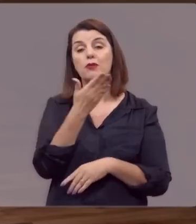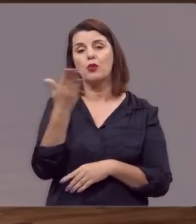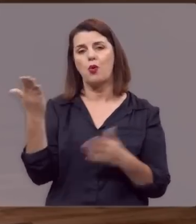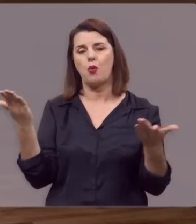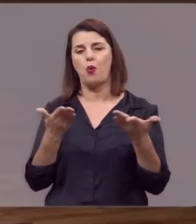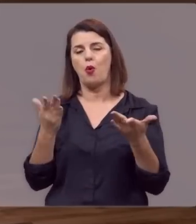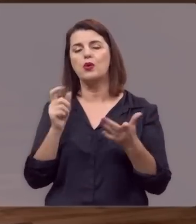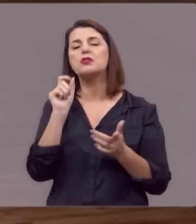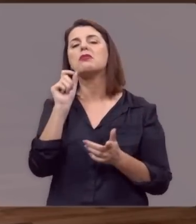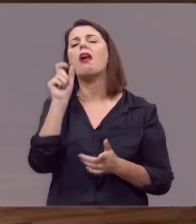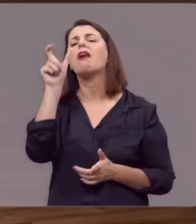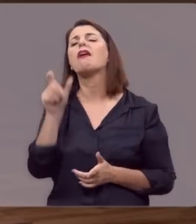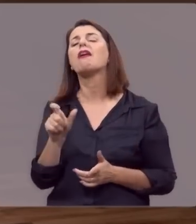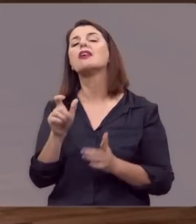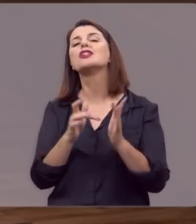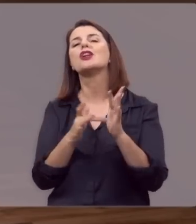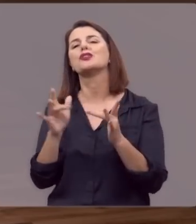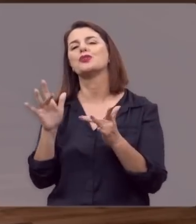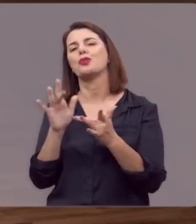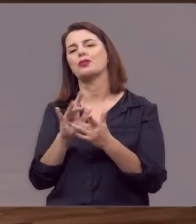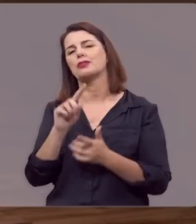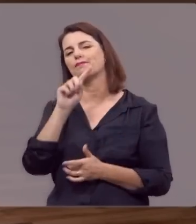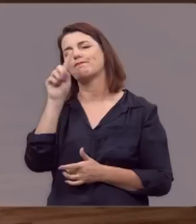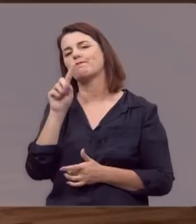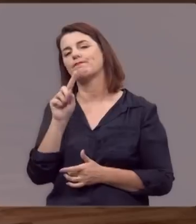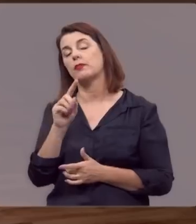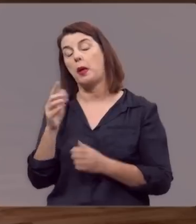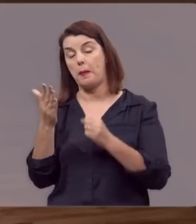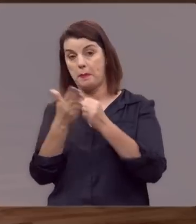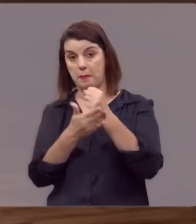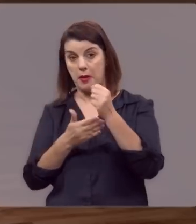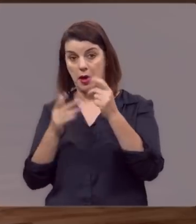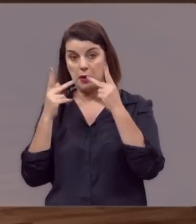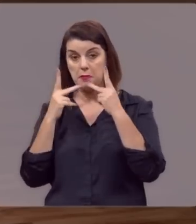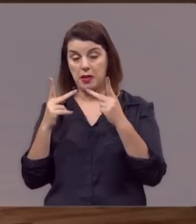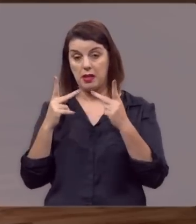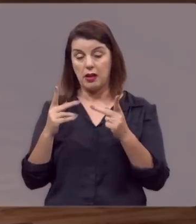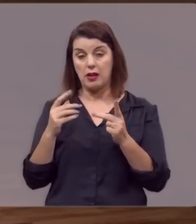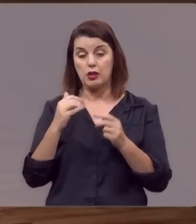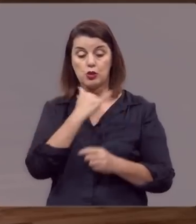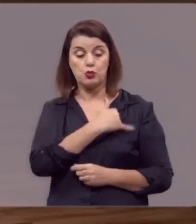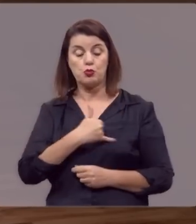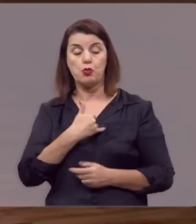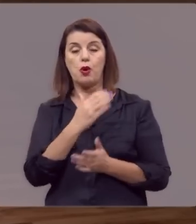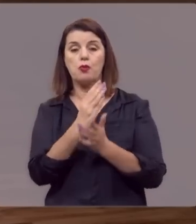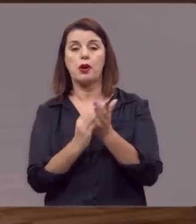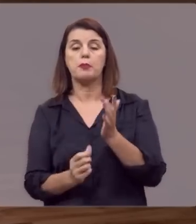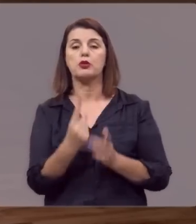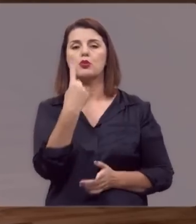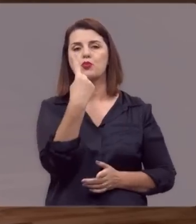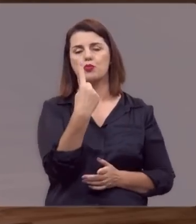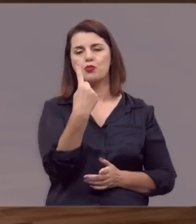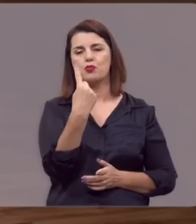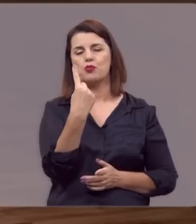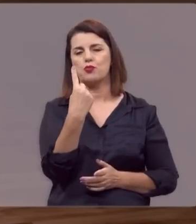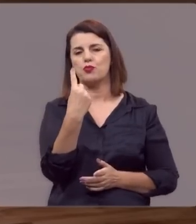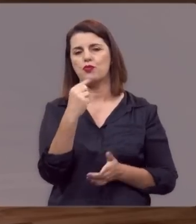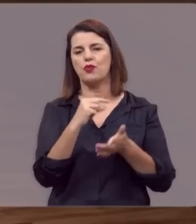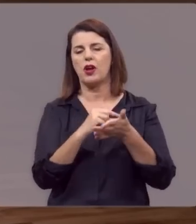hoje quem é Jesus. E vamos basear esta mensagem no Evangelho de João, capítulo